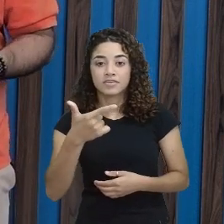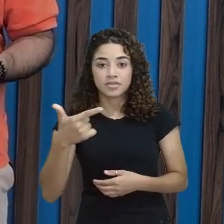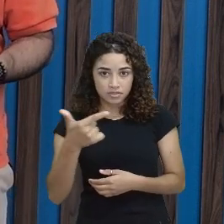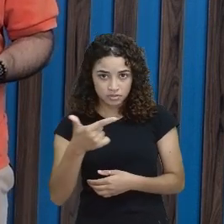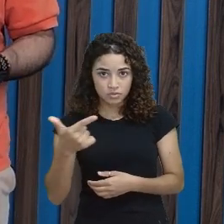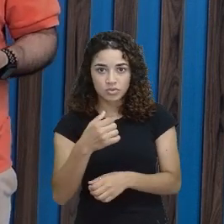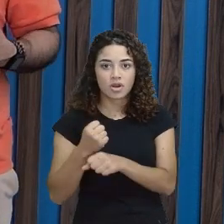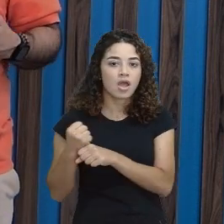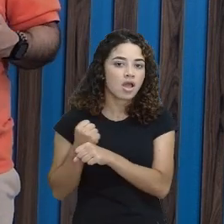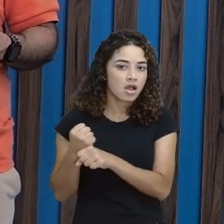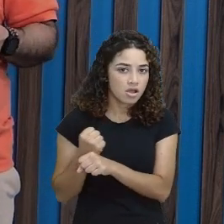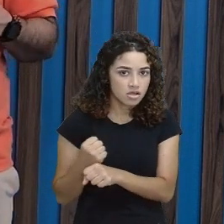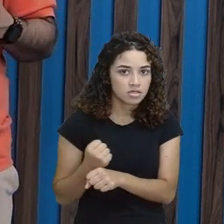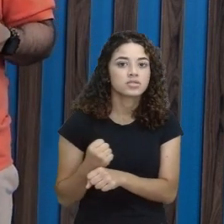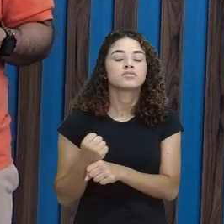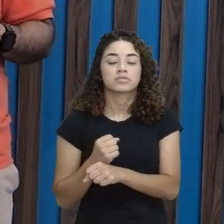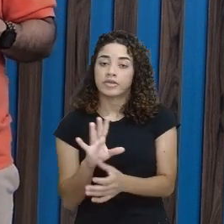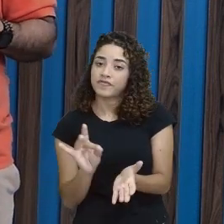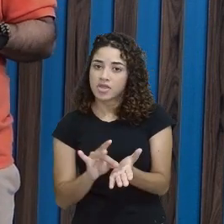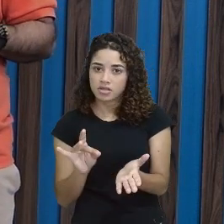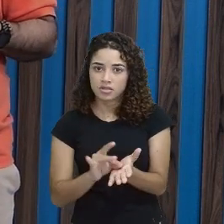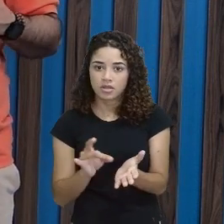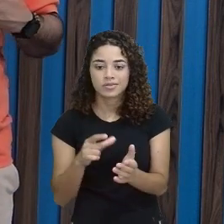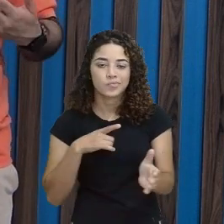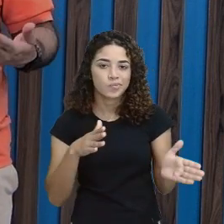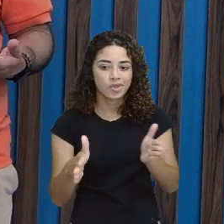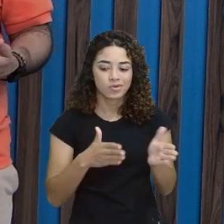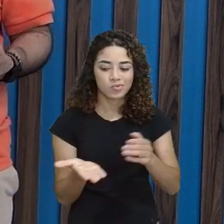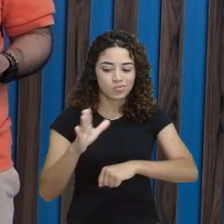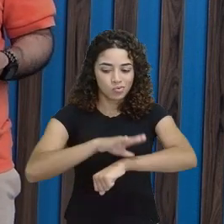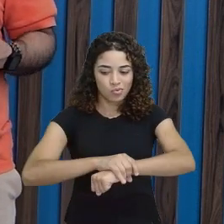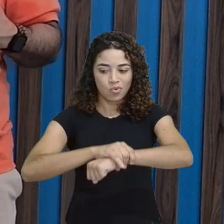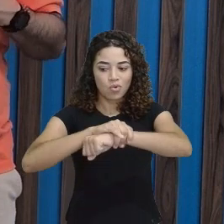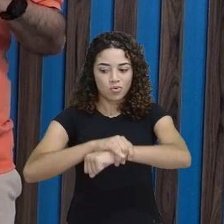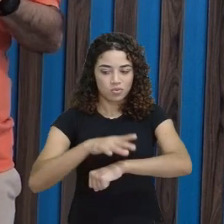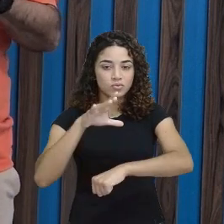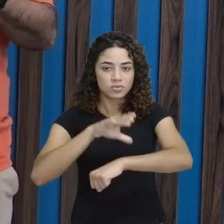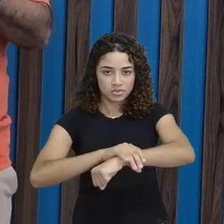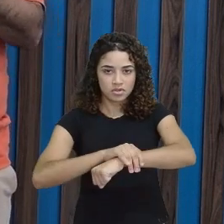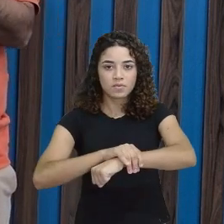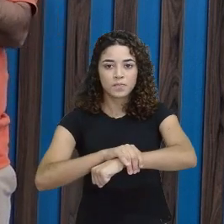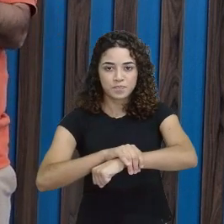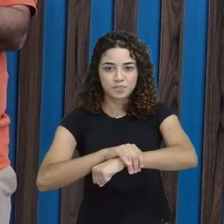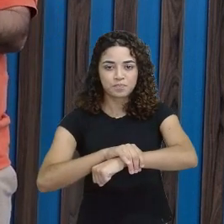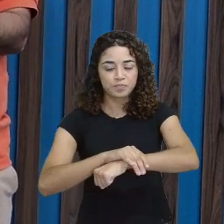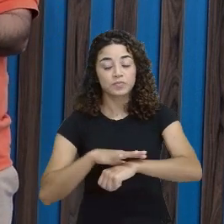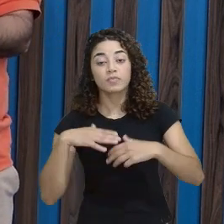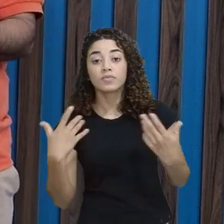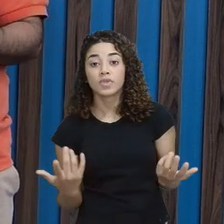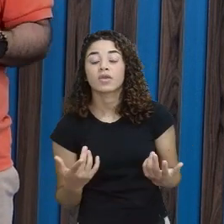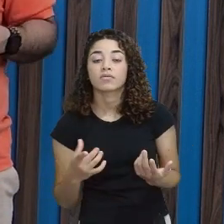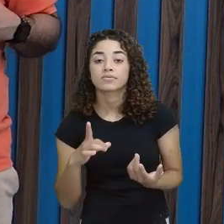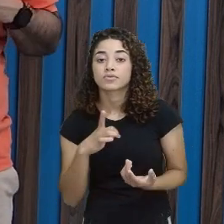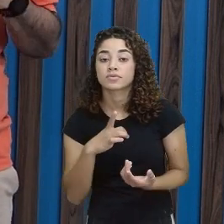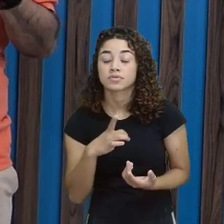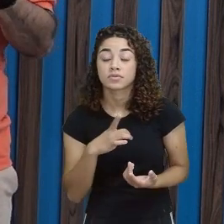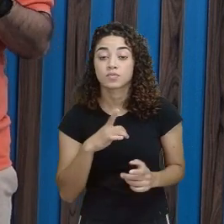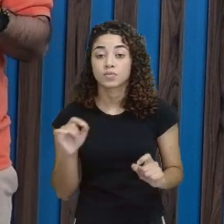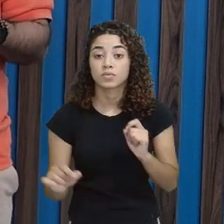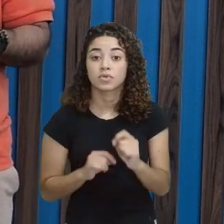322 anos, né, na realidade, né, de período colonial, perdão. Então a gente tem, com